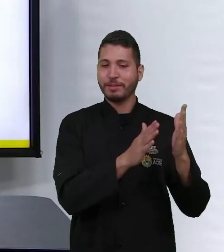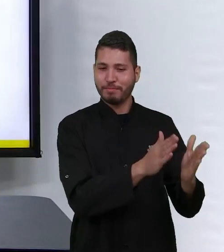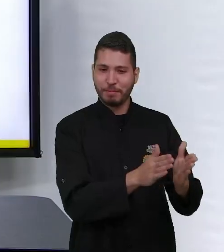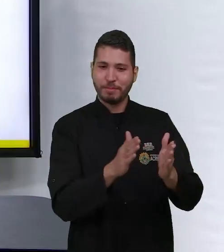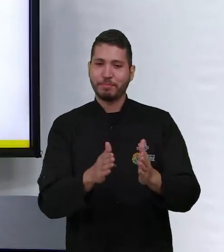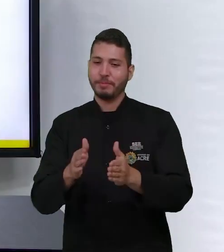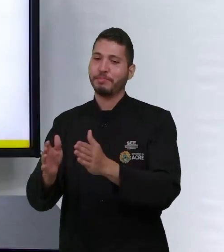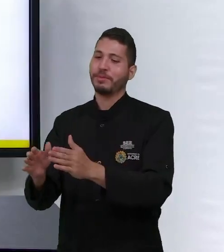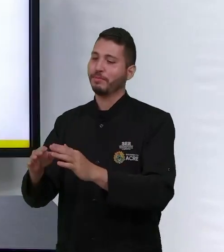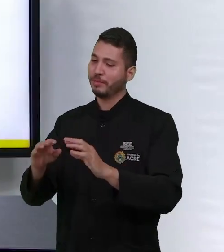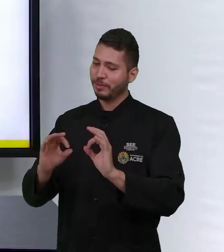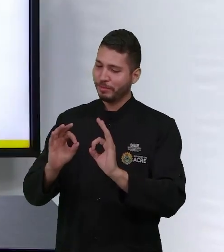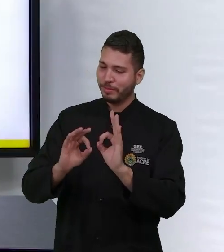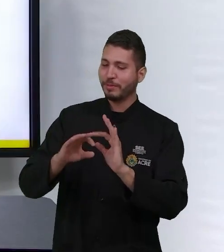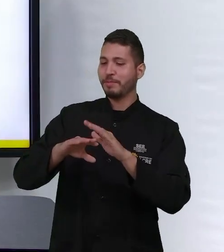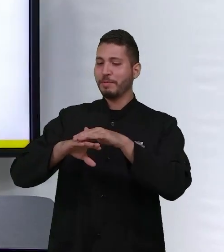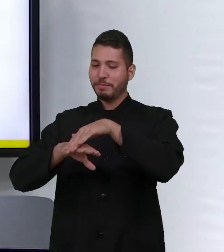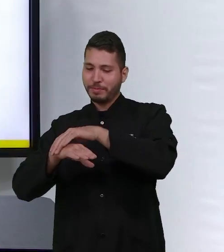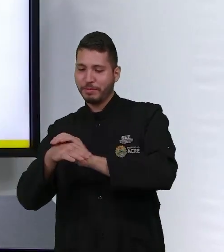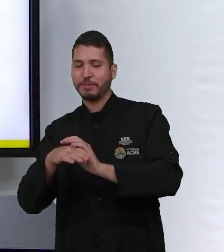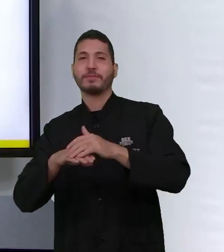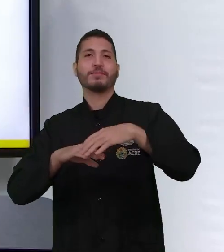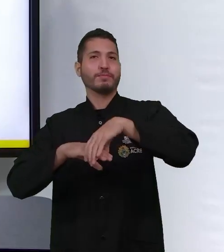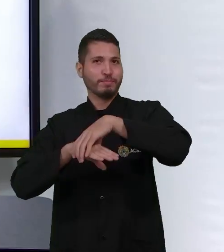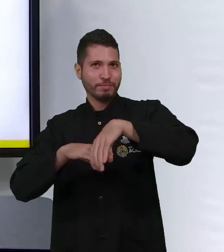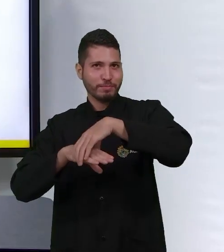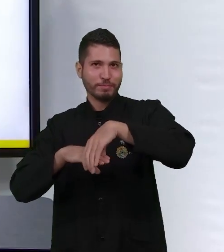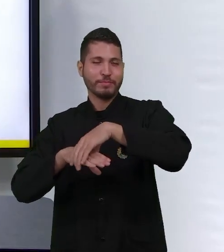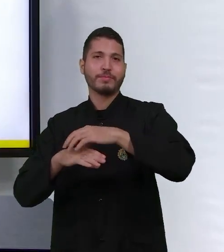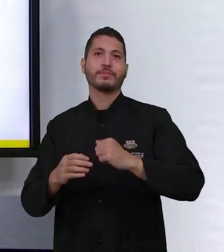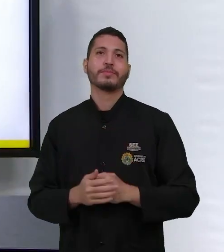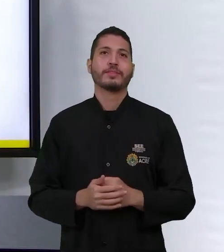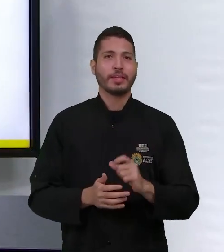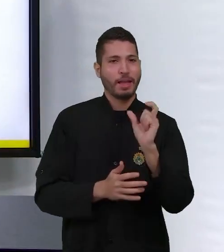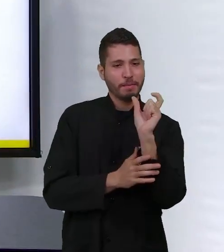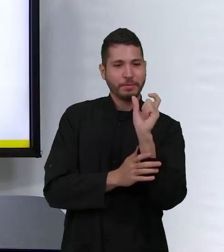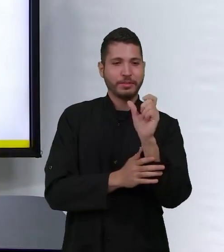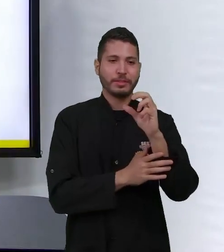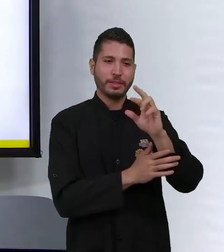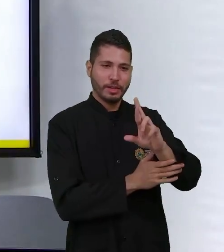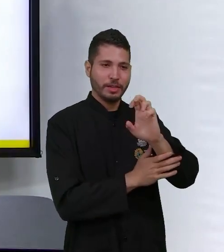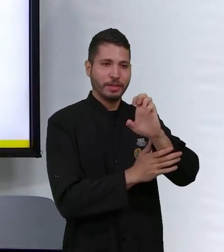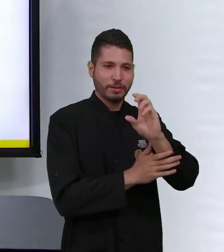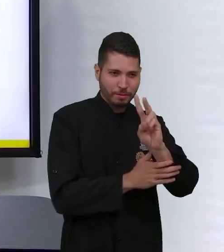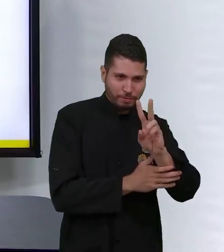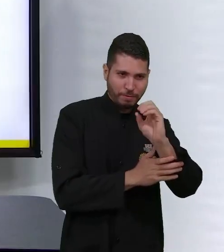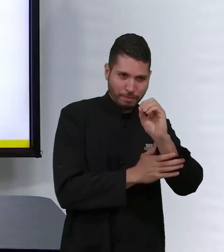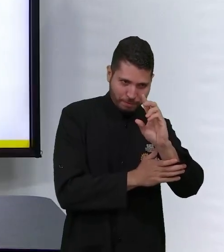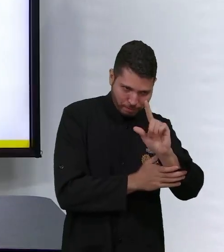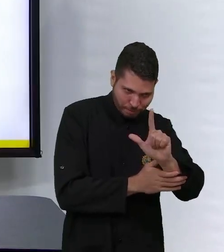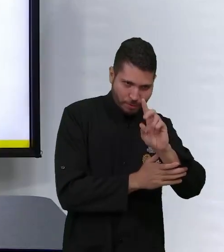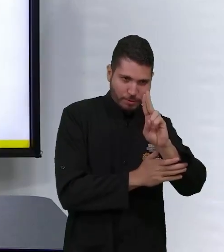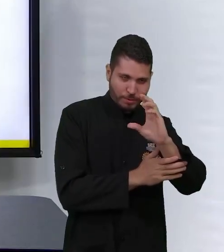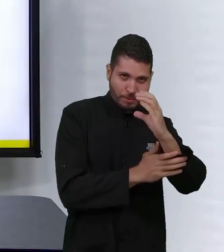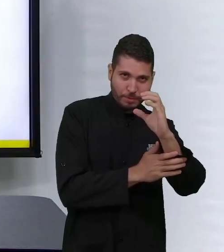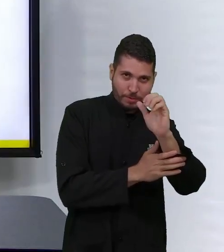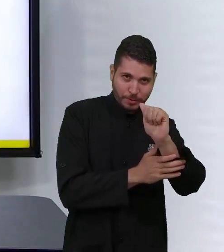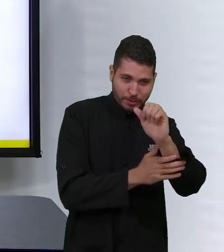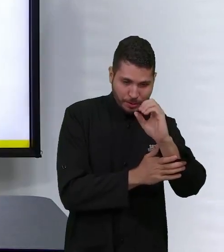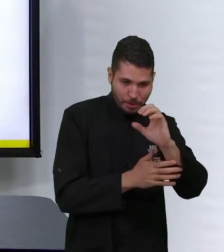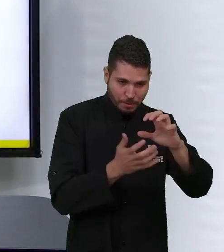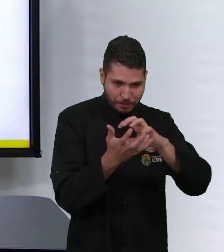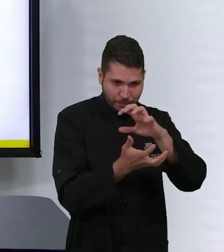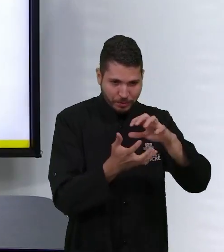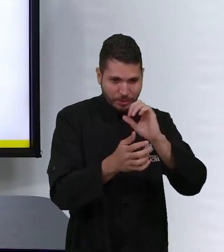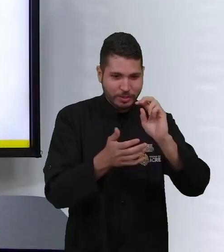palavra revolução vem exatamente para trazer esse significado de transformação.